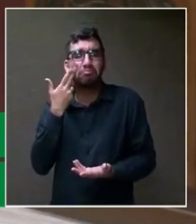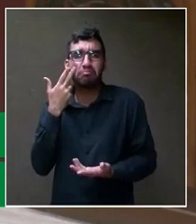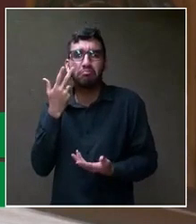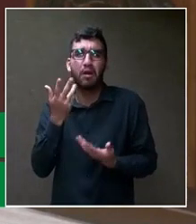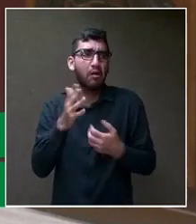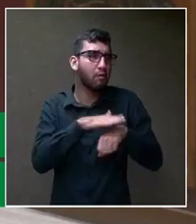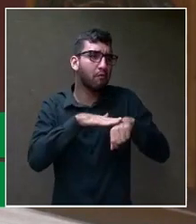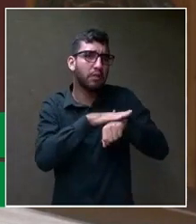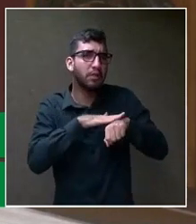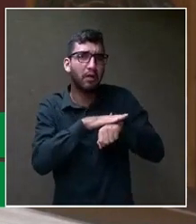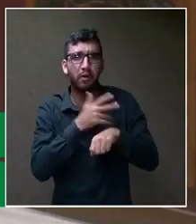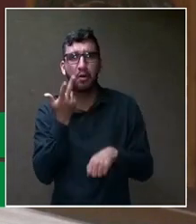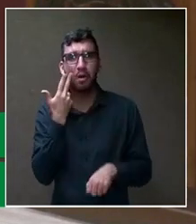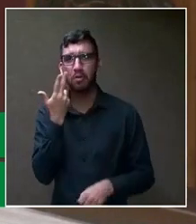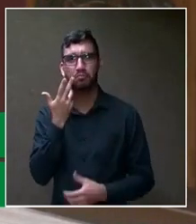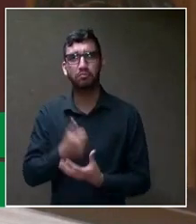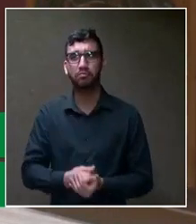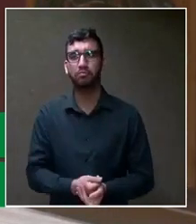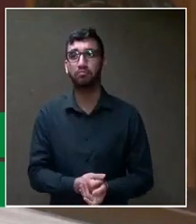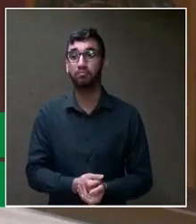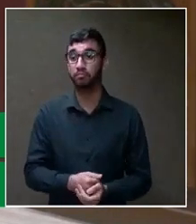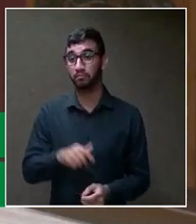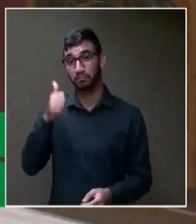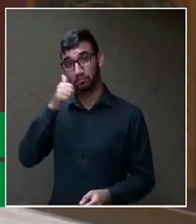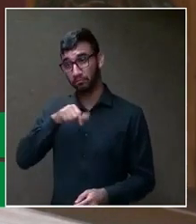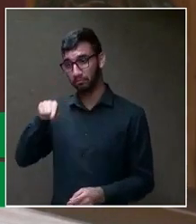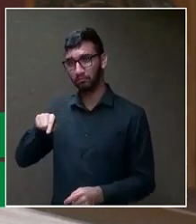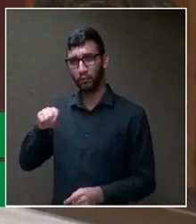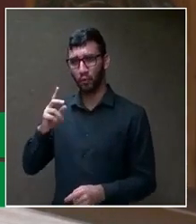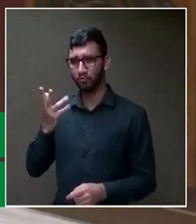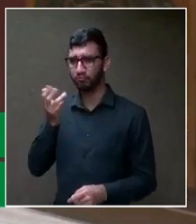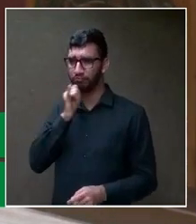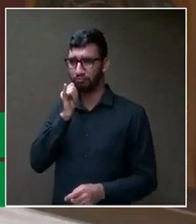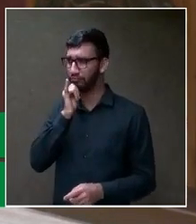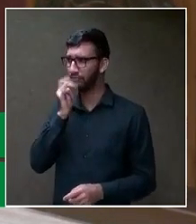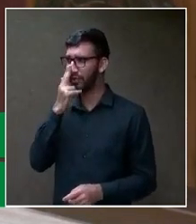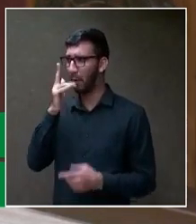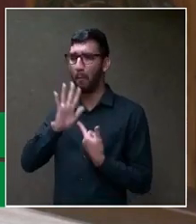Comportamento? Normal. Conversava. A Emily, nos últimos dias, estava dando sinais,